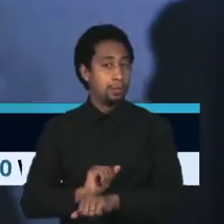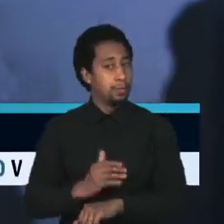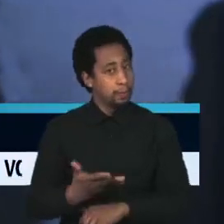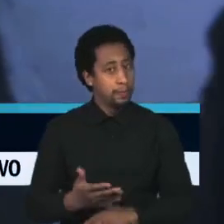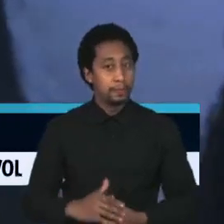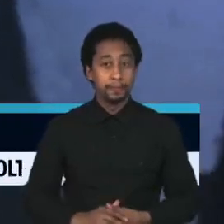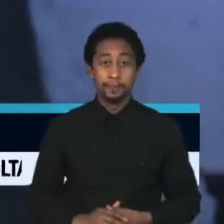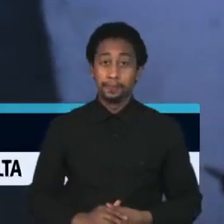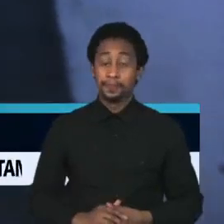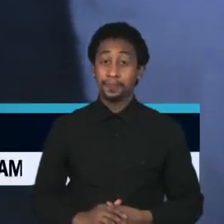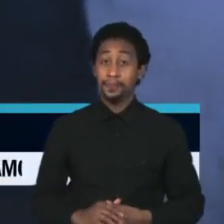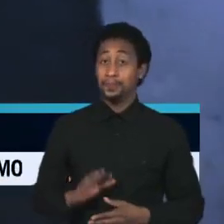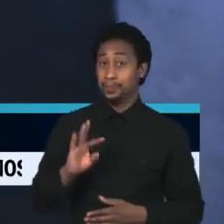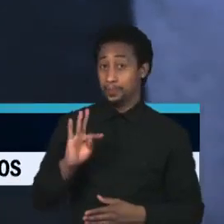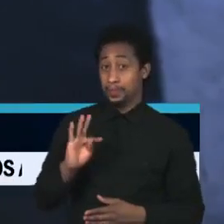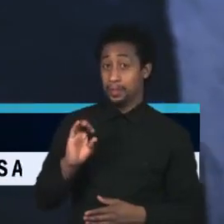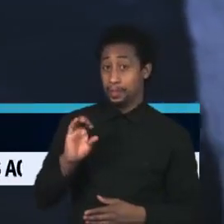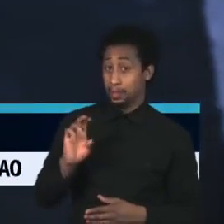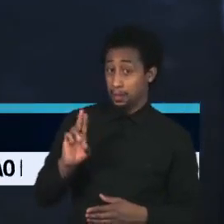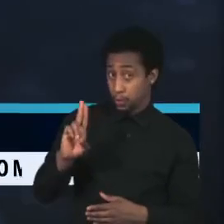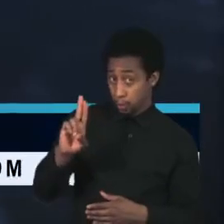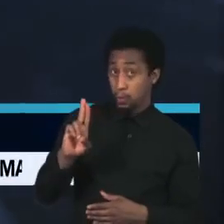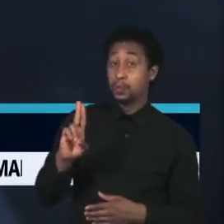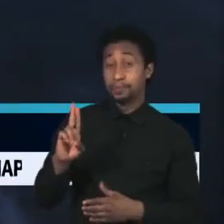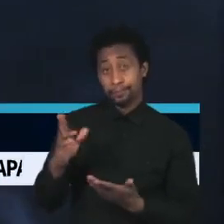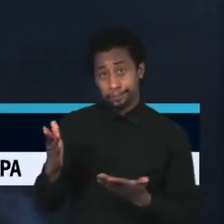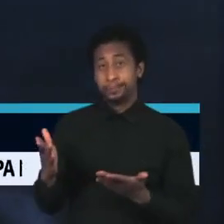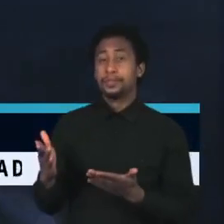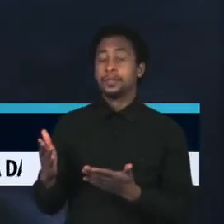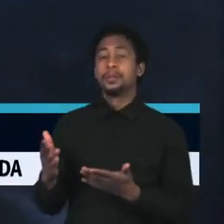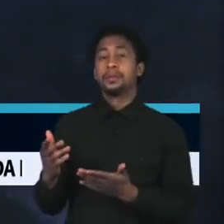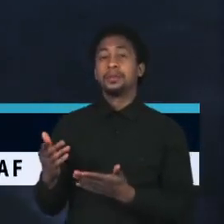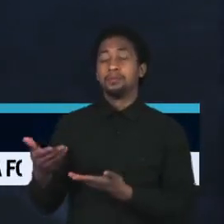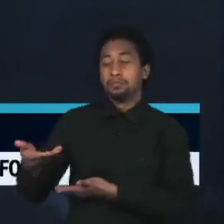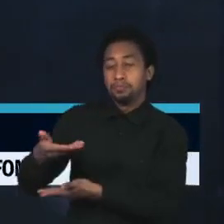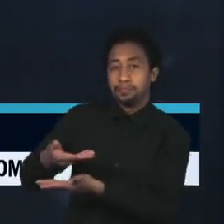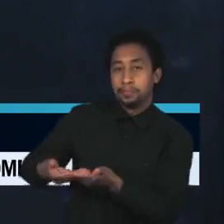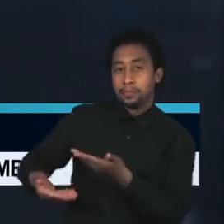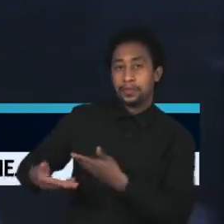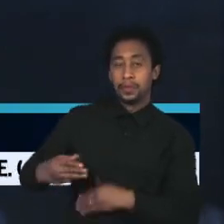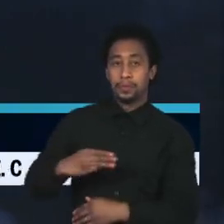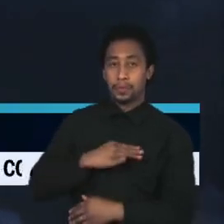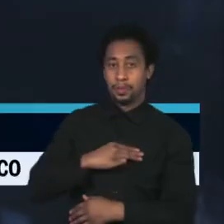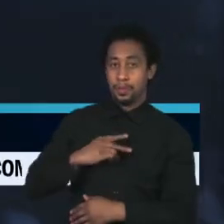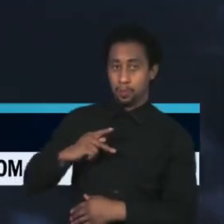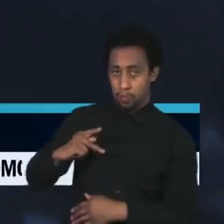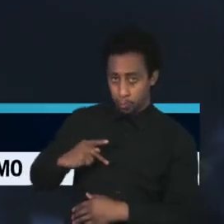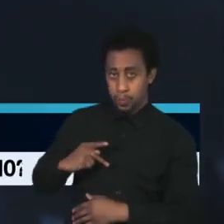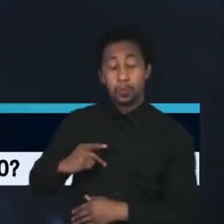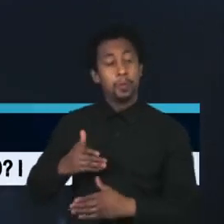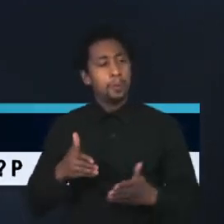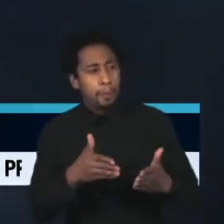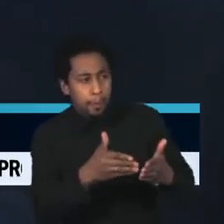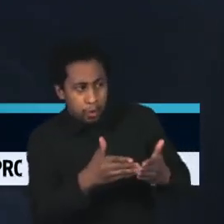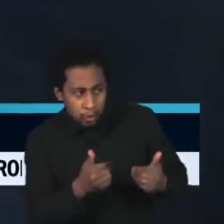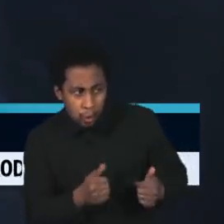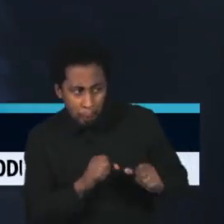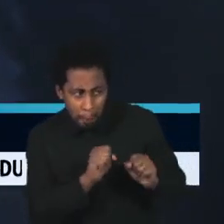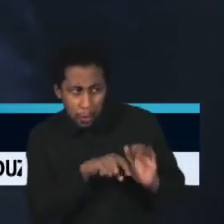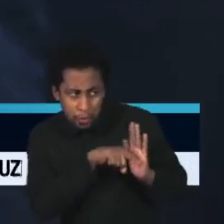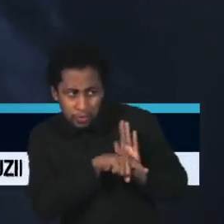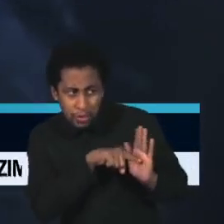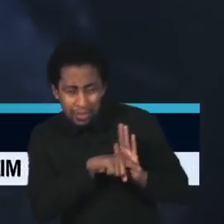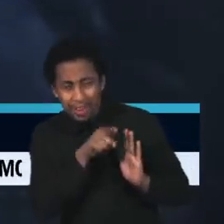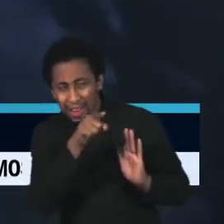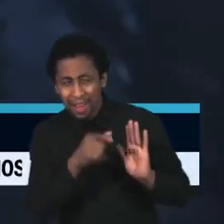e o Tribunal de Contas da União atendeu a um pedido do Ministério Público informou que vai apurar até que Kamikaze que institui